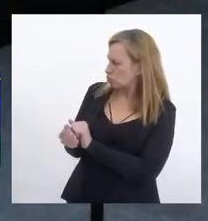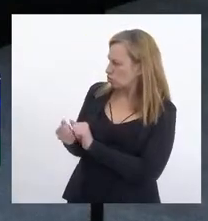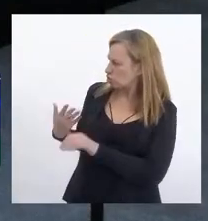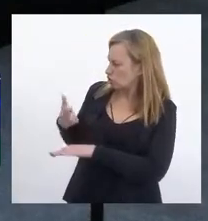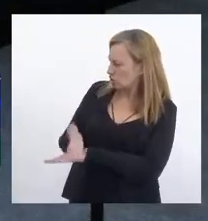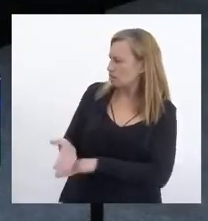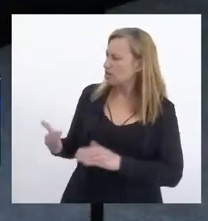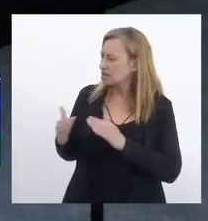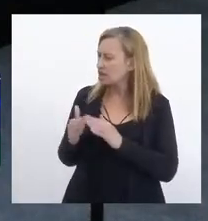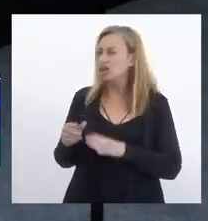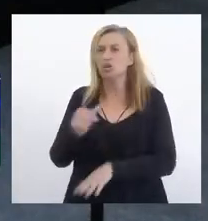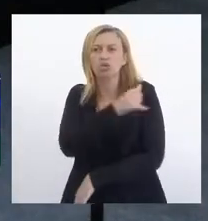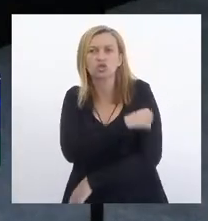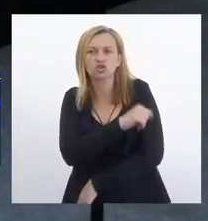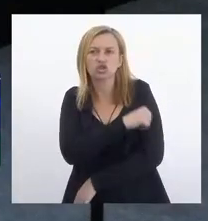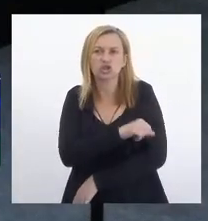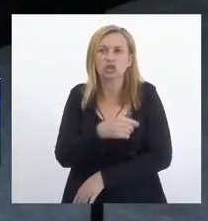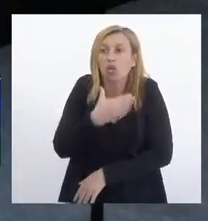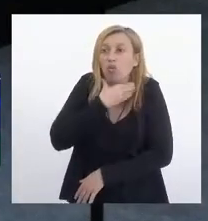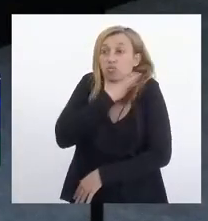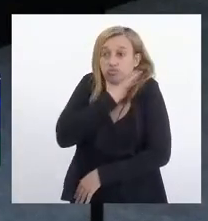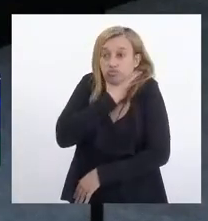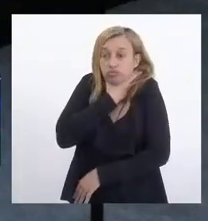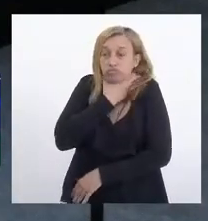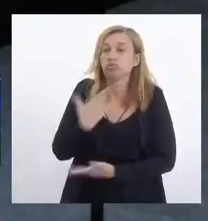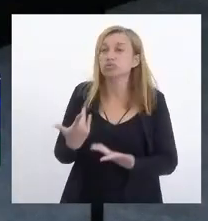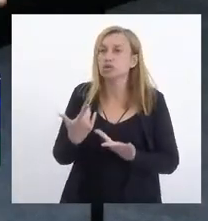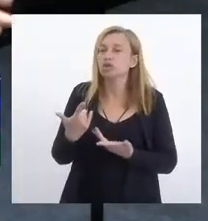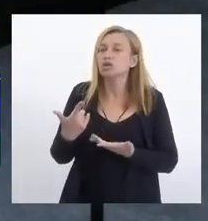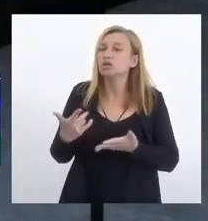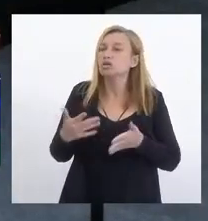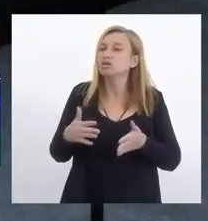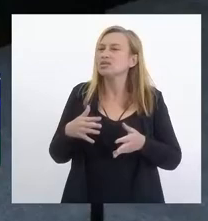casa, quando o Rio de Janeiro mergulhava na crise, que no meio